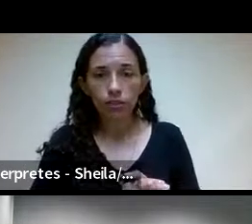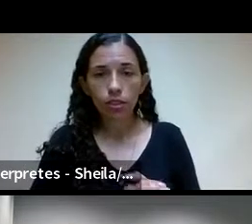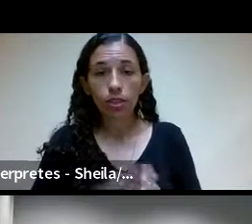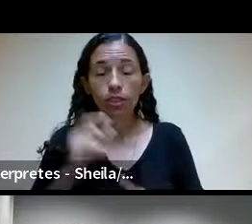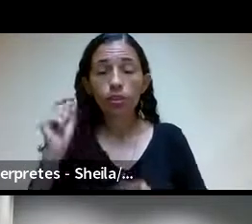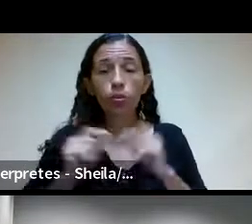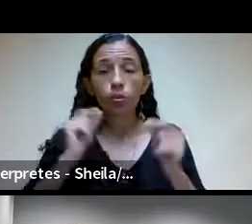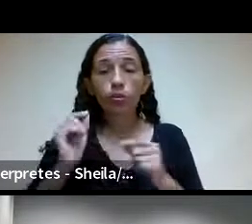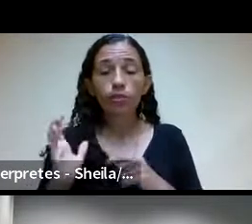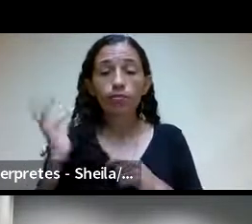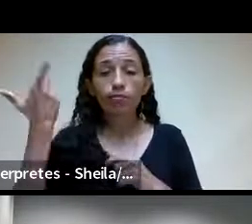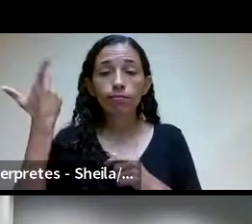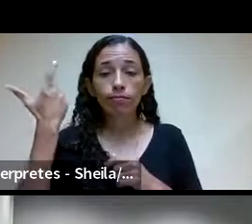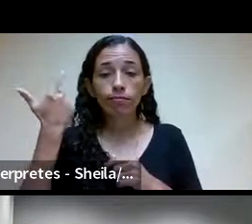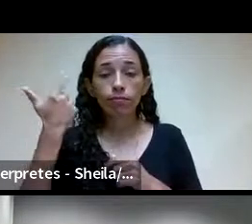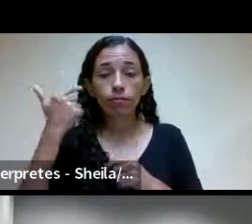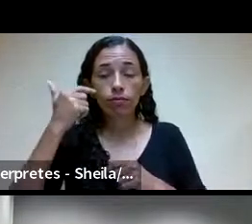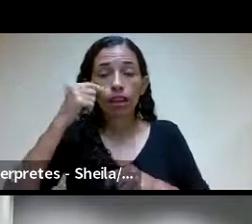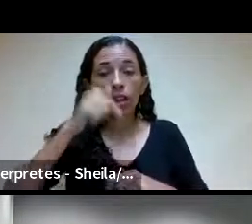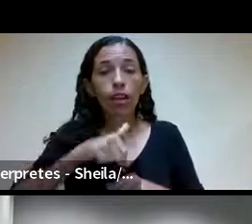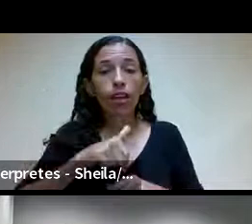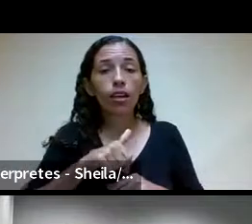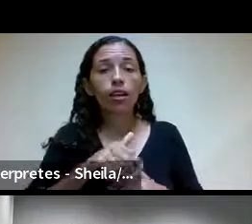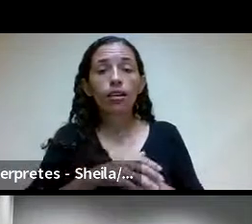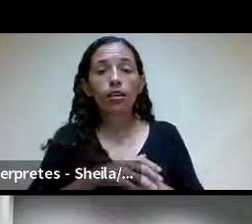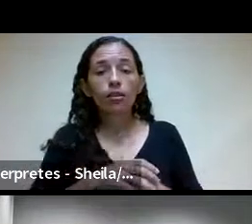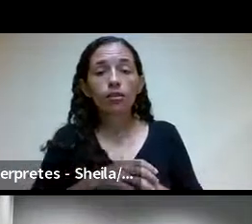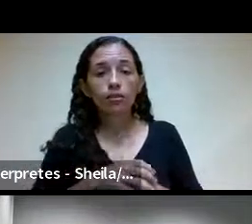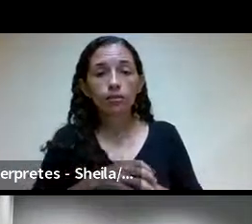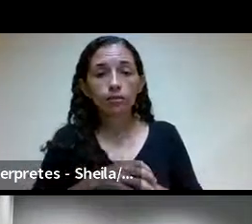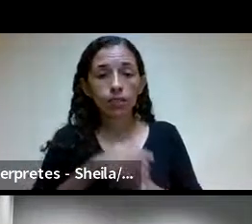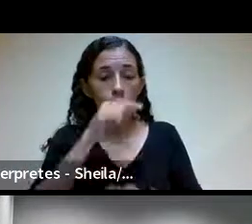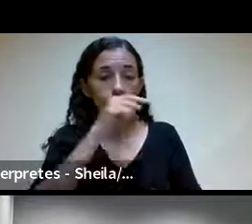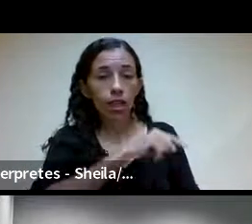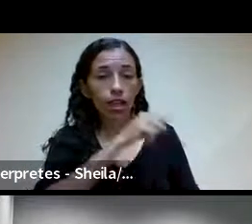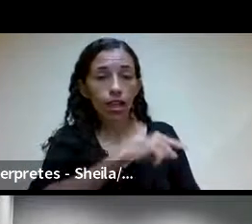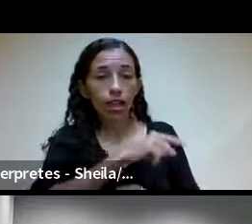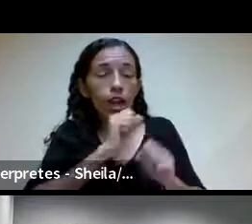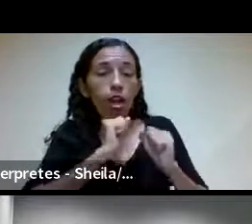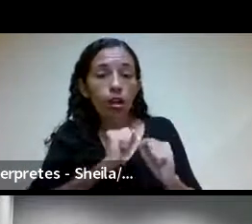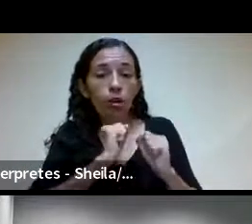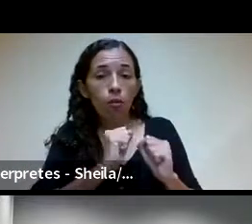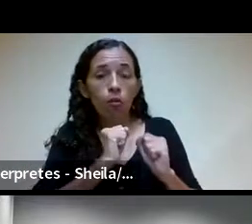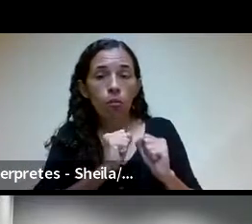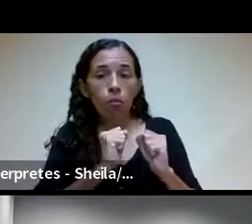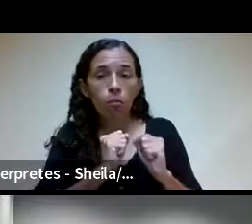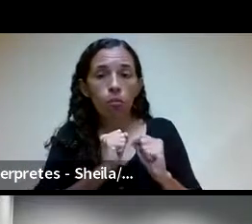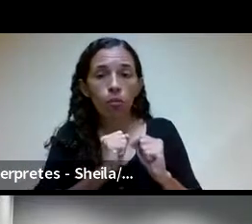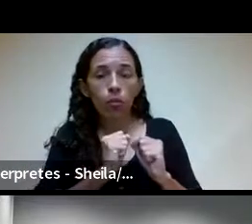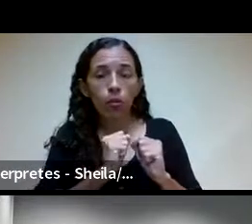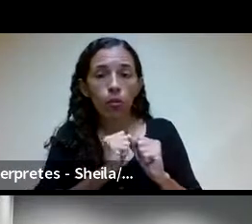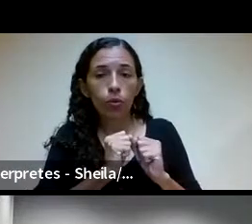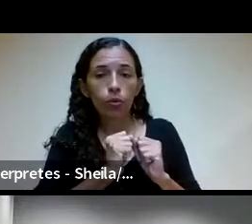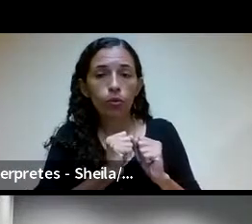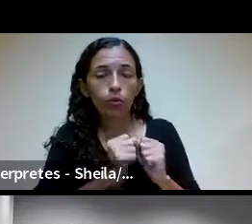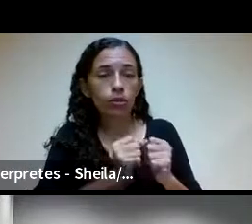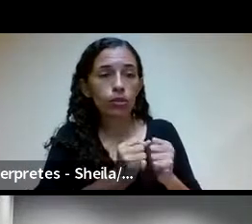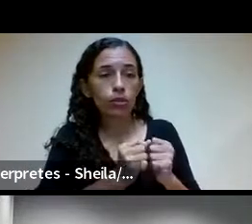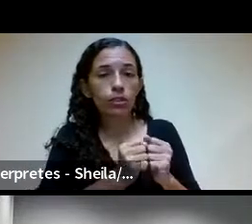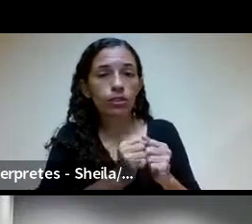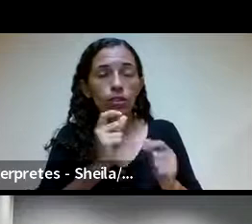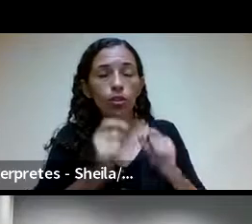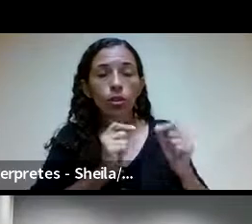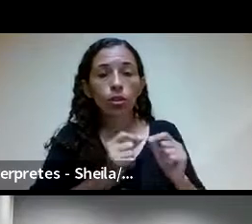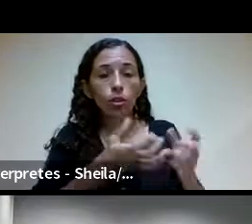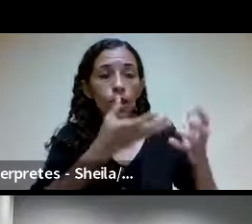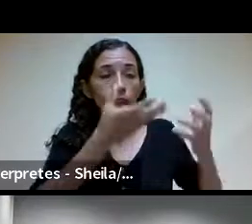que é legítima a parte que tem a possibilidade de suportar os efeitos da sentença. Em caso, um dos efeitos da procedência